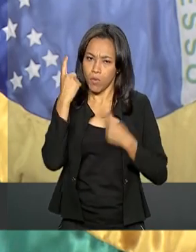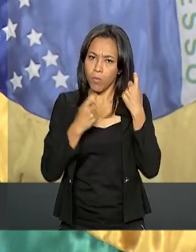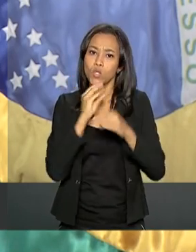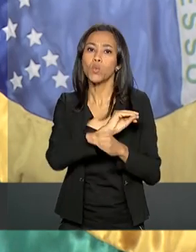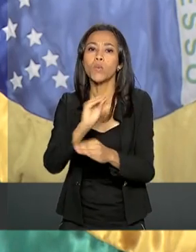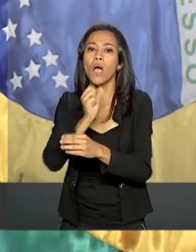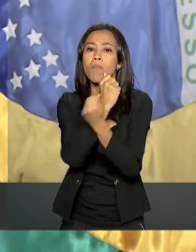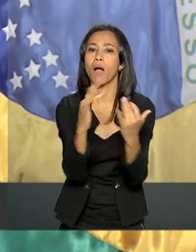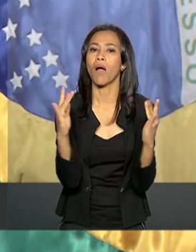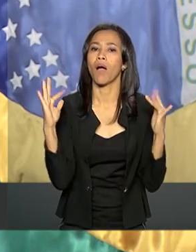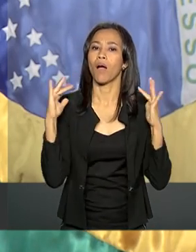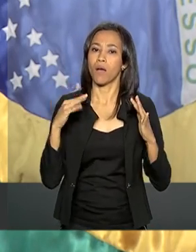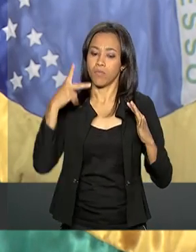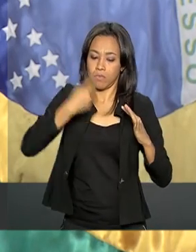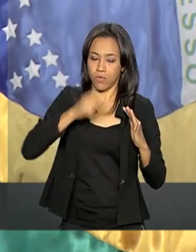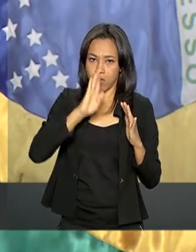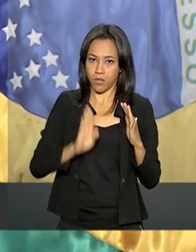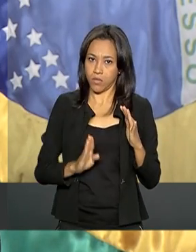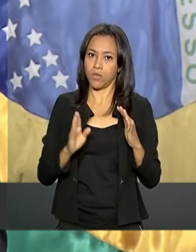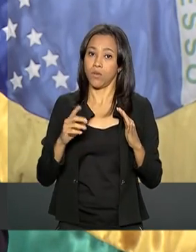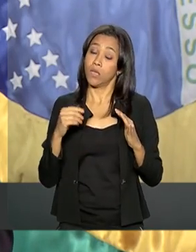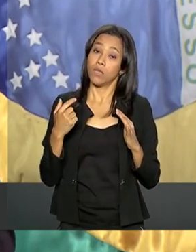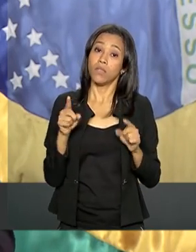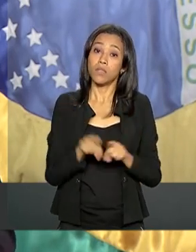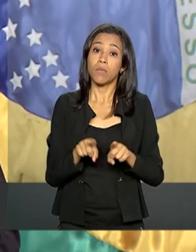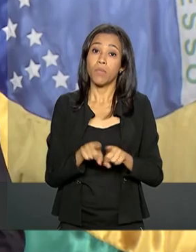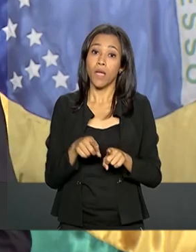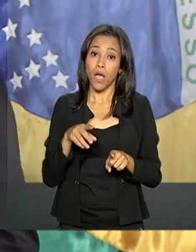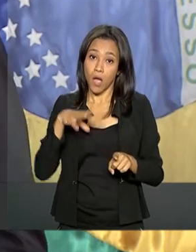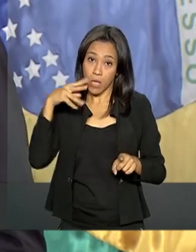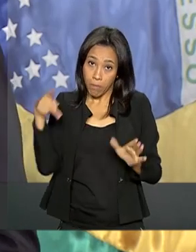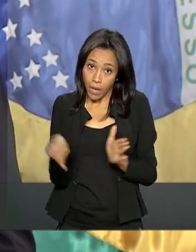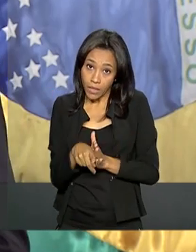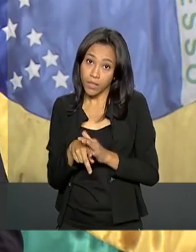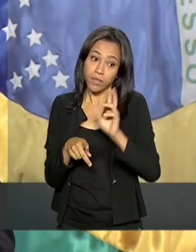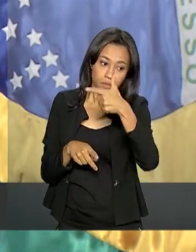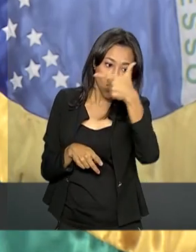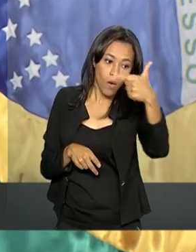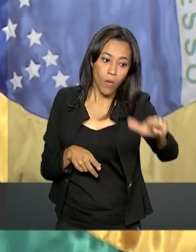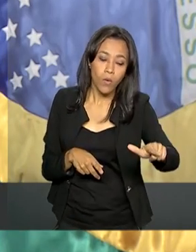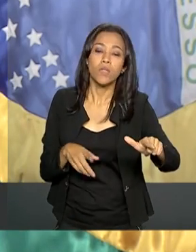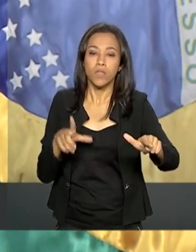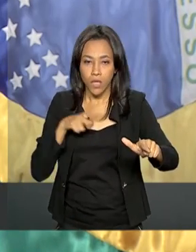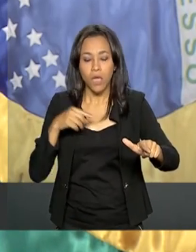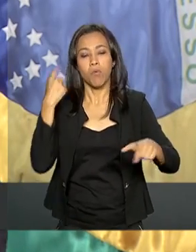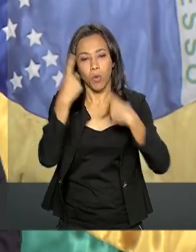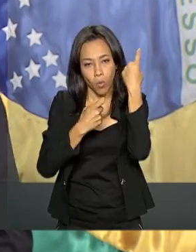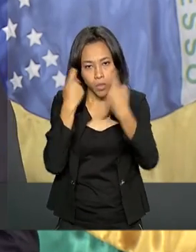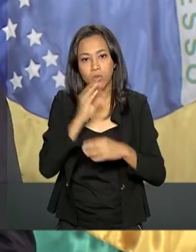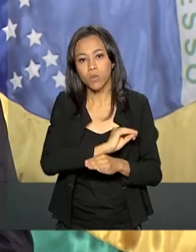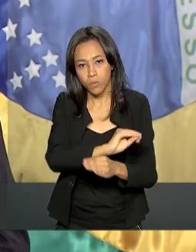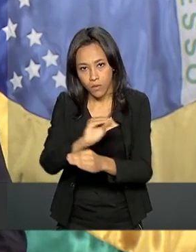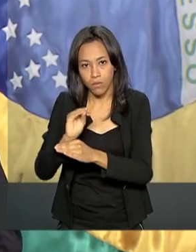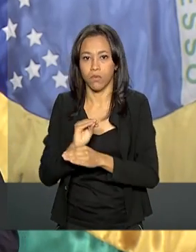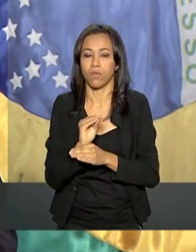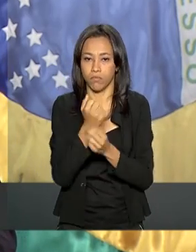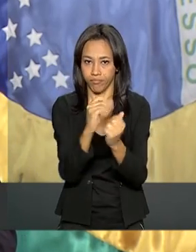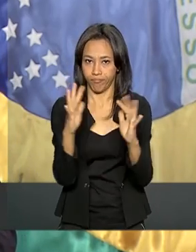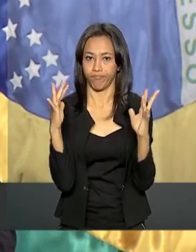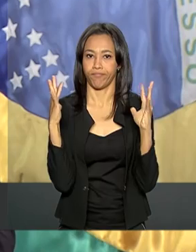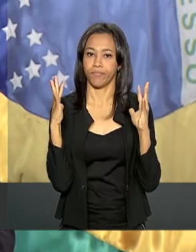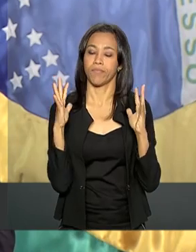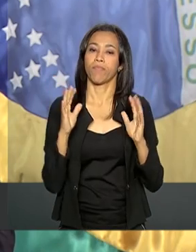levar em conta as nossas áreas e as áreas deles. Temos essa preocupação, mas